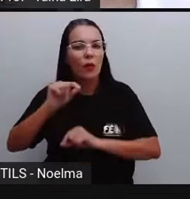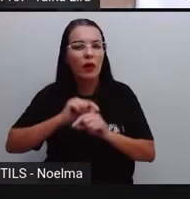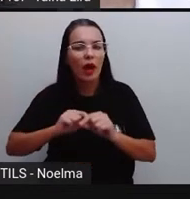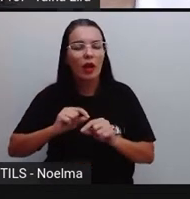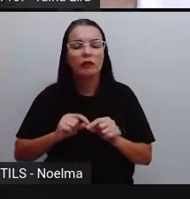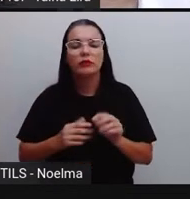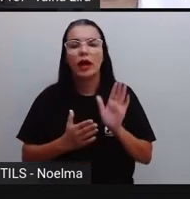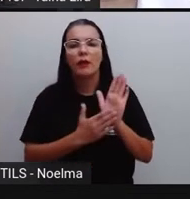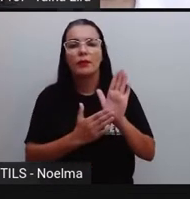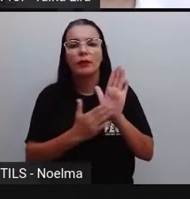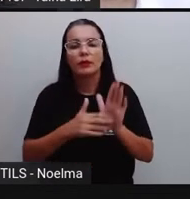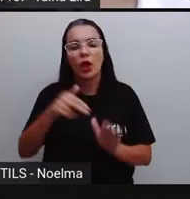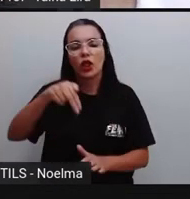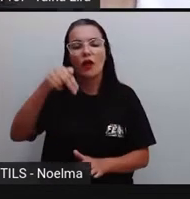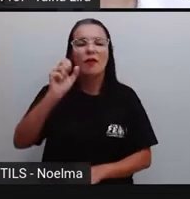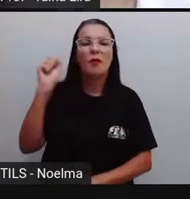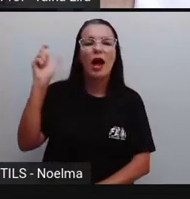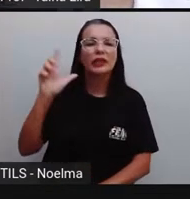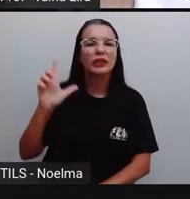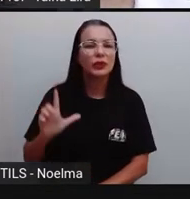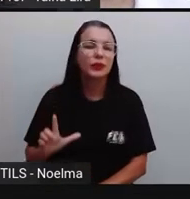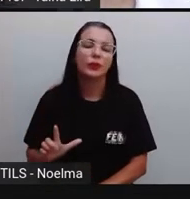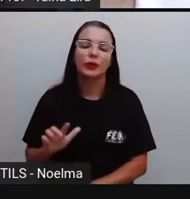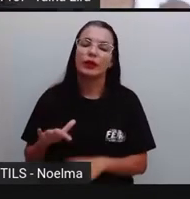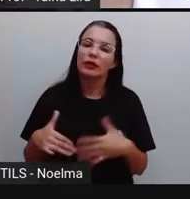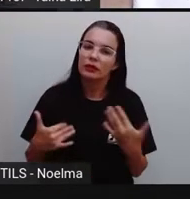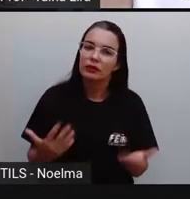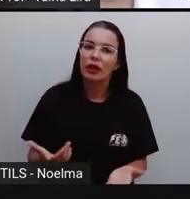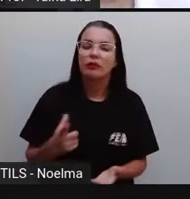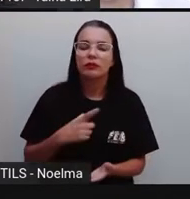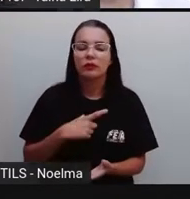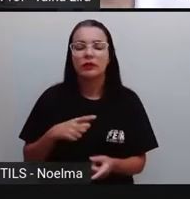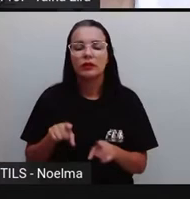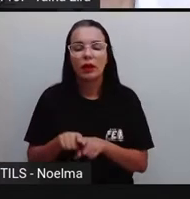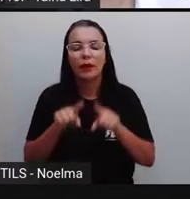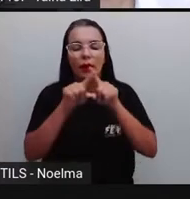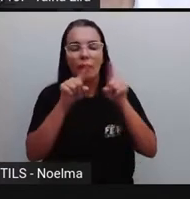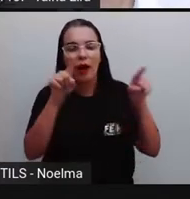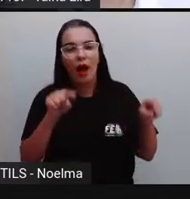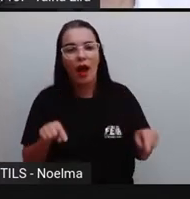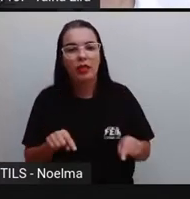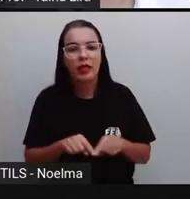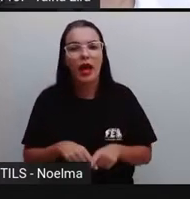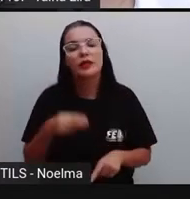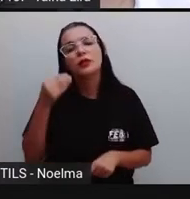do Novembro Azul. Então, eu também posso ter aí um cartaz, tá?